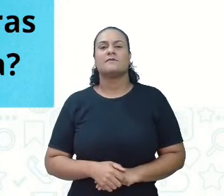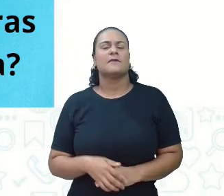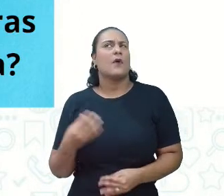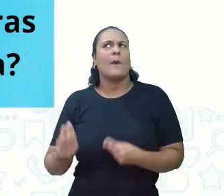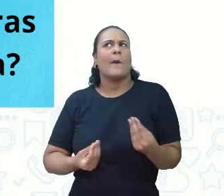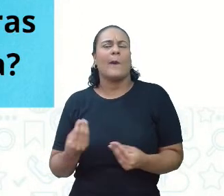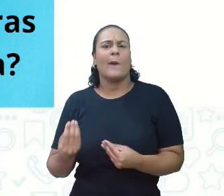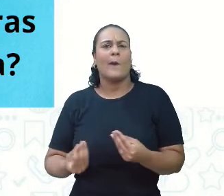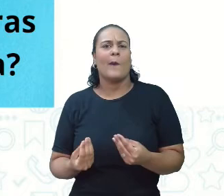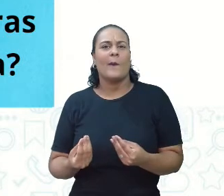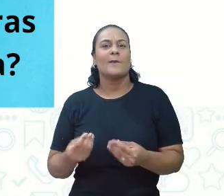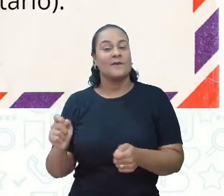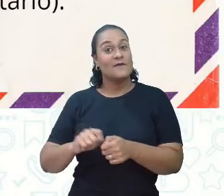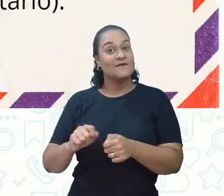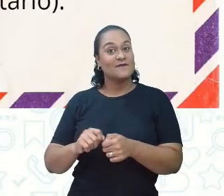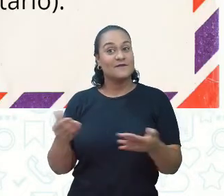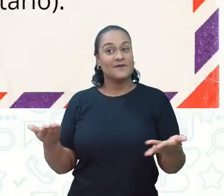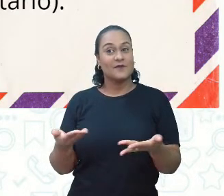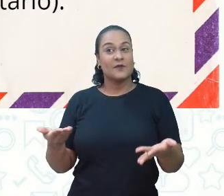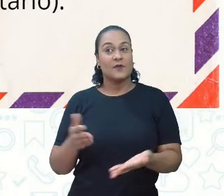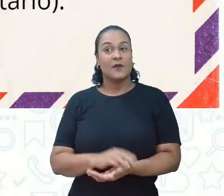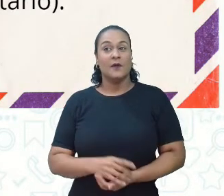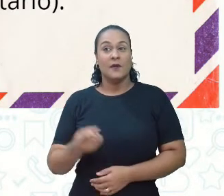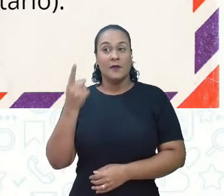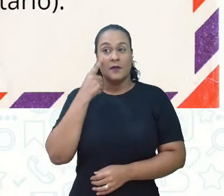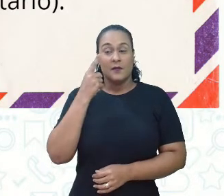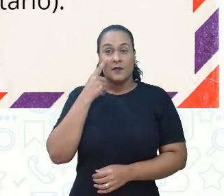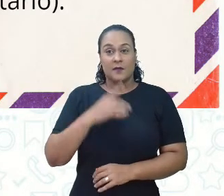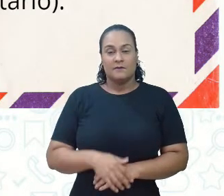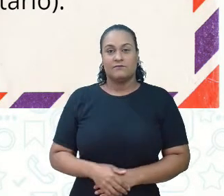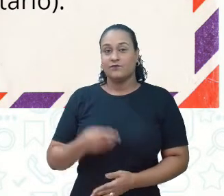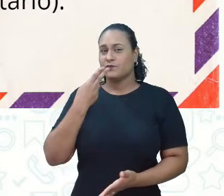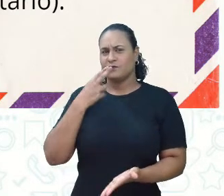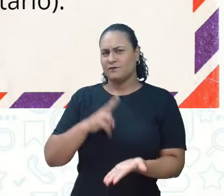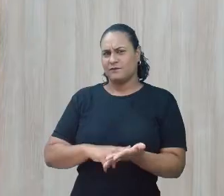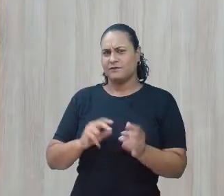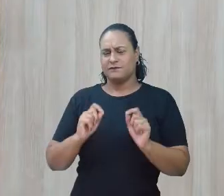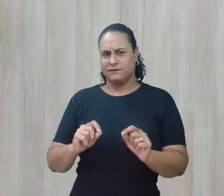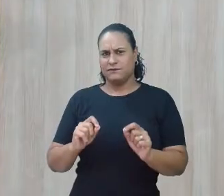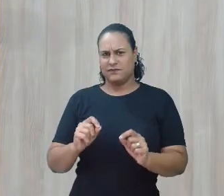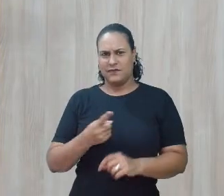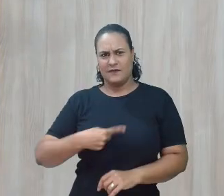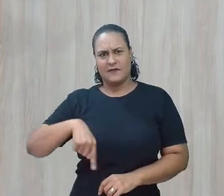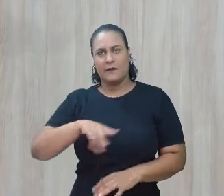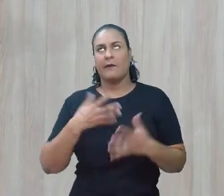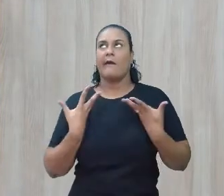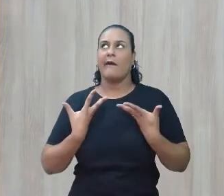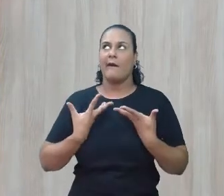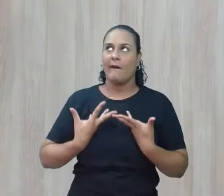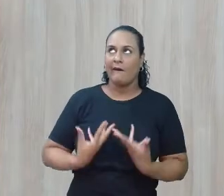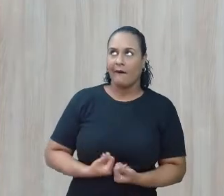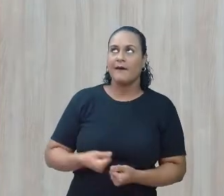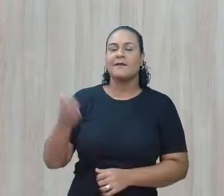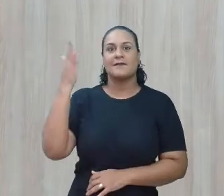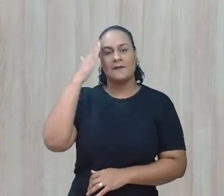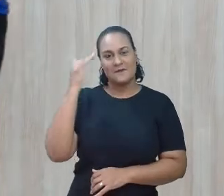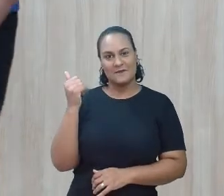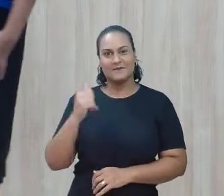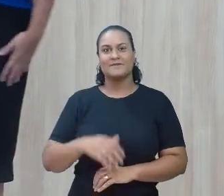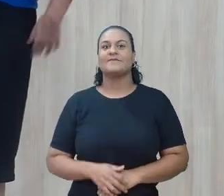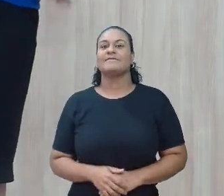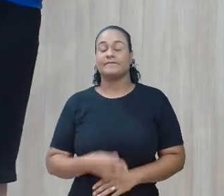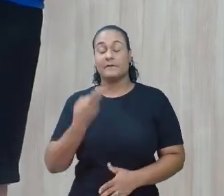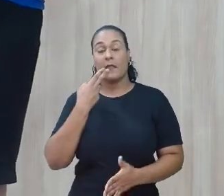no que a gente vai fazer, tá certo? Então, ó, o que é a carta? Que é isso que vocês já estão cansados de saber, né? Ó, carta